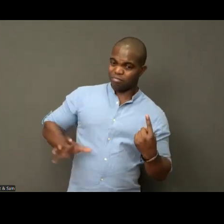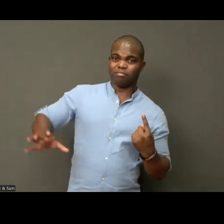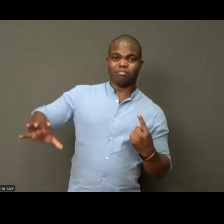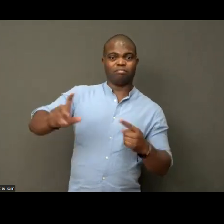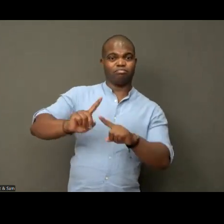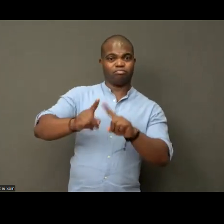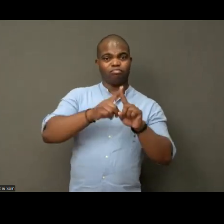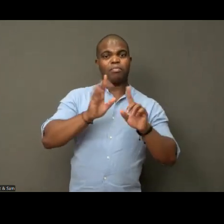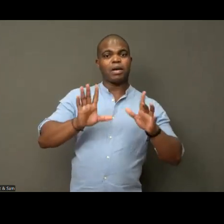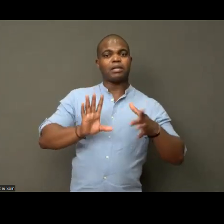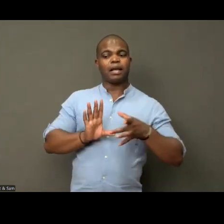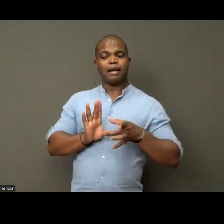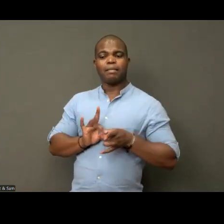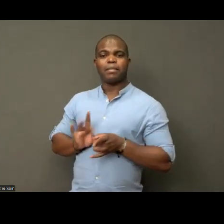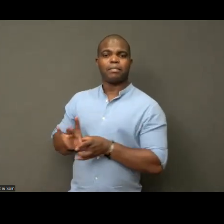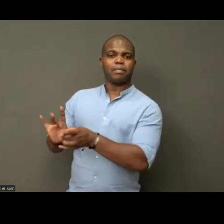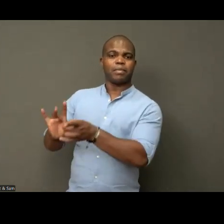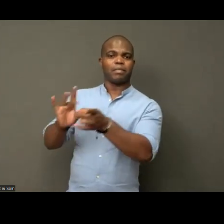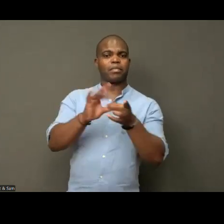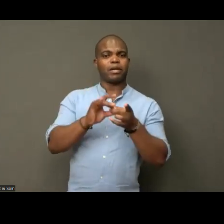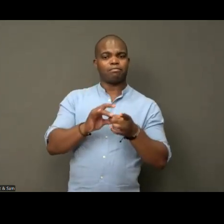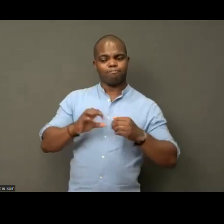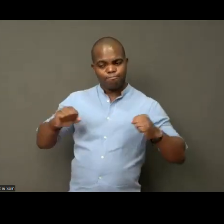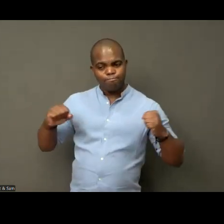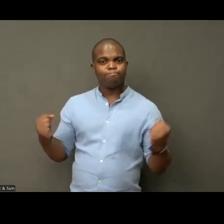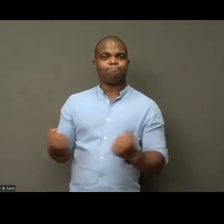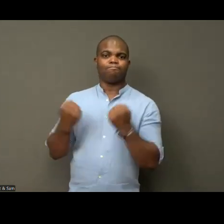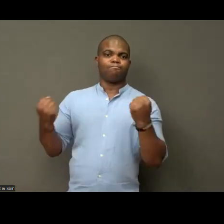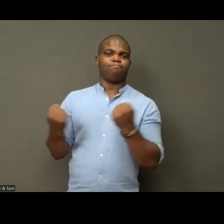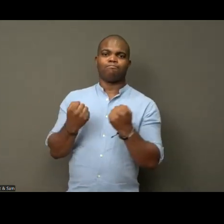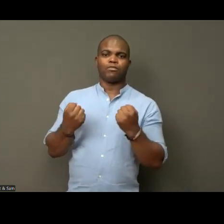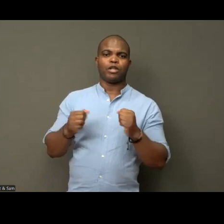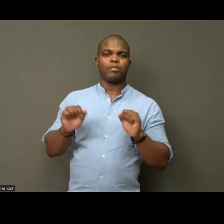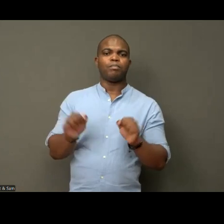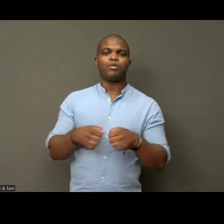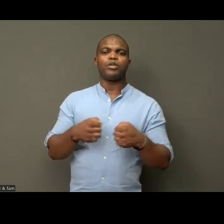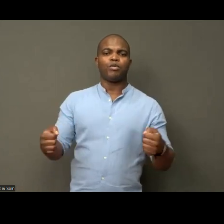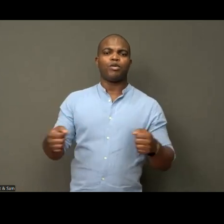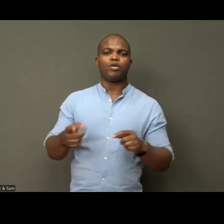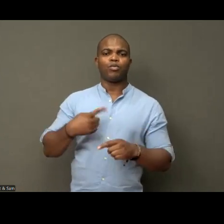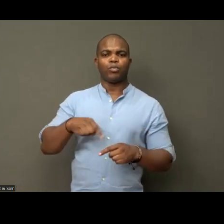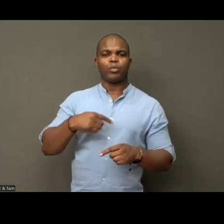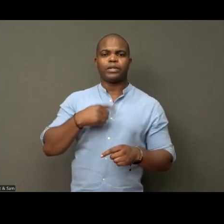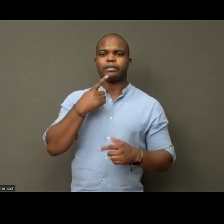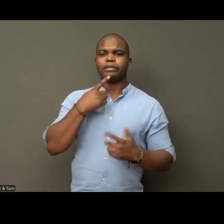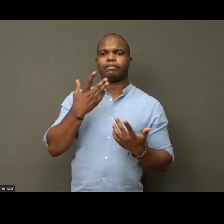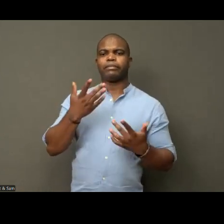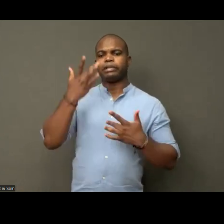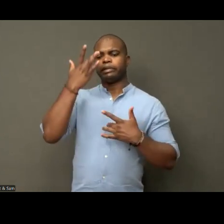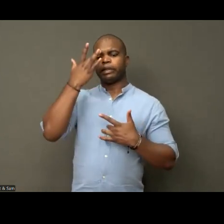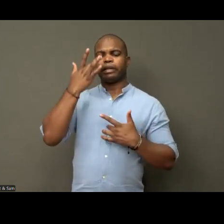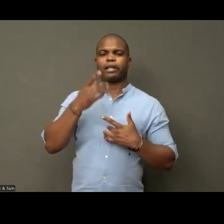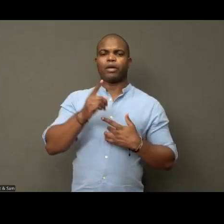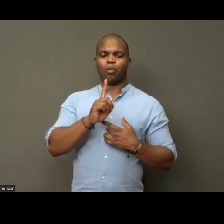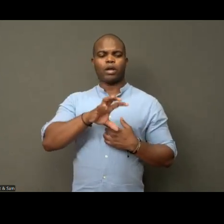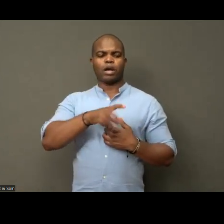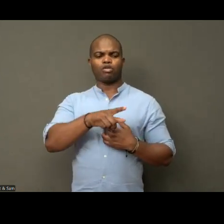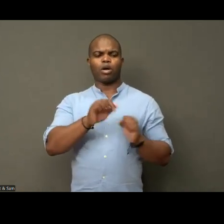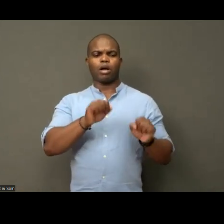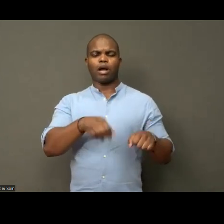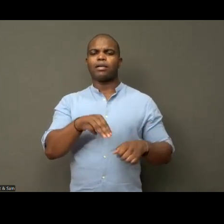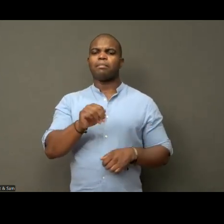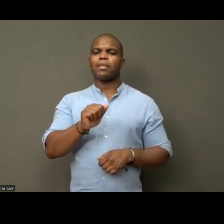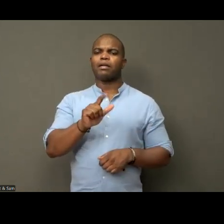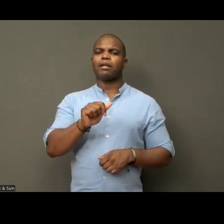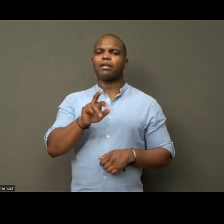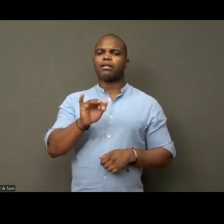da malária, incluindo e começando pela malária devido ao neofalciparum,